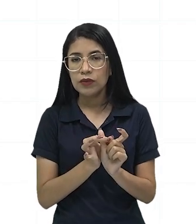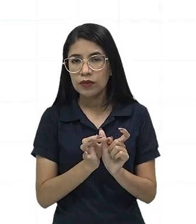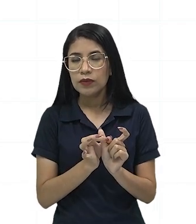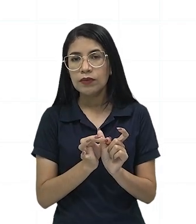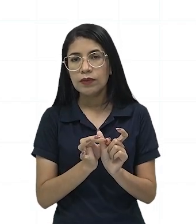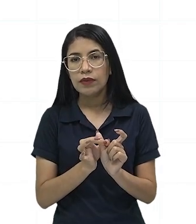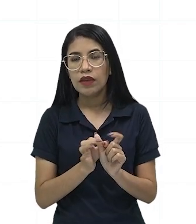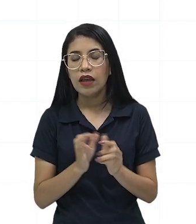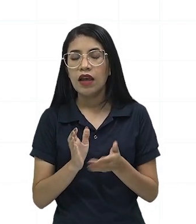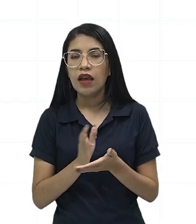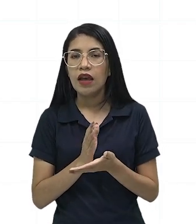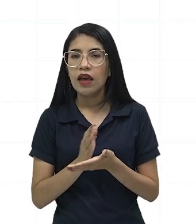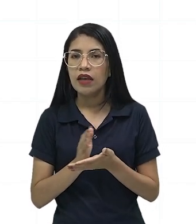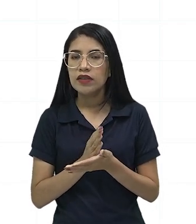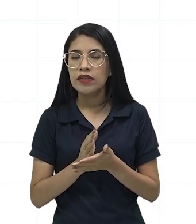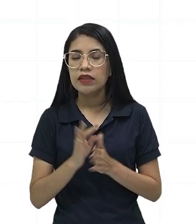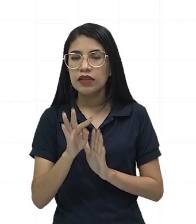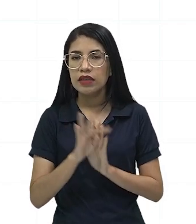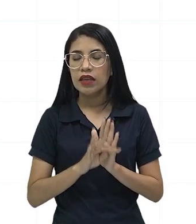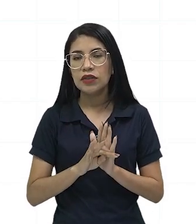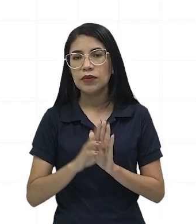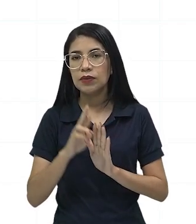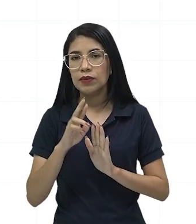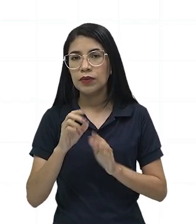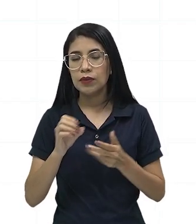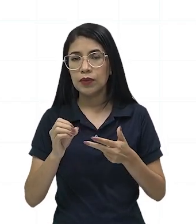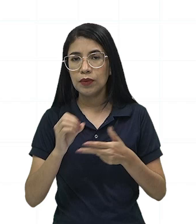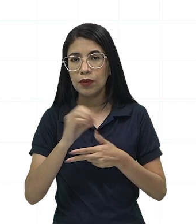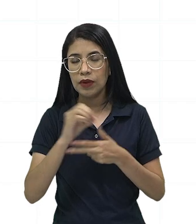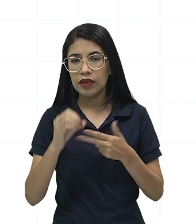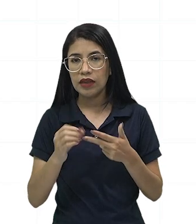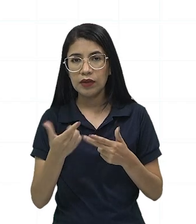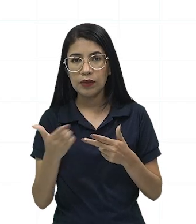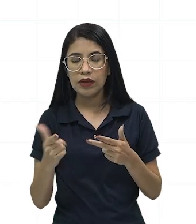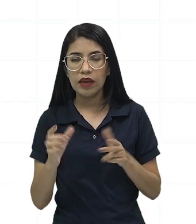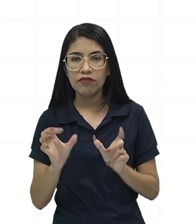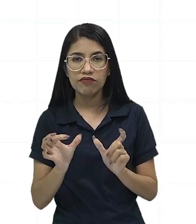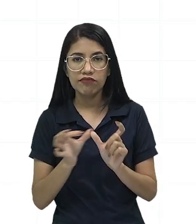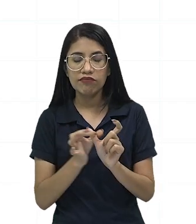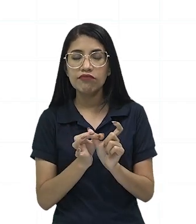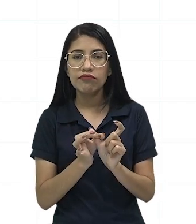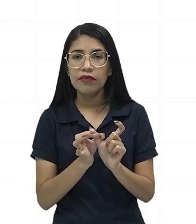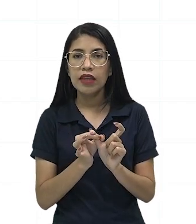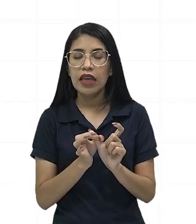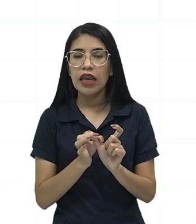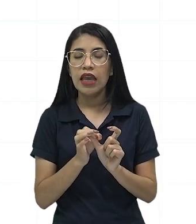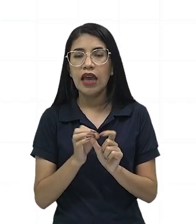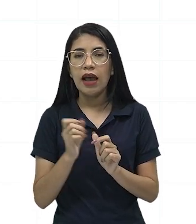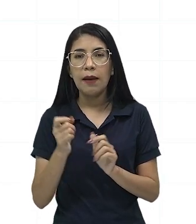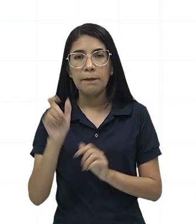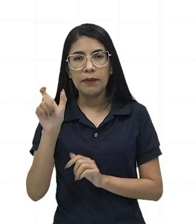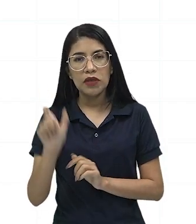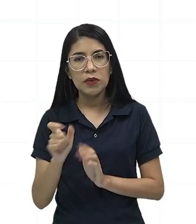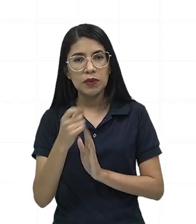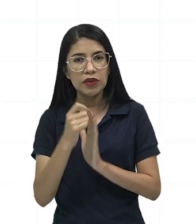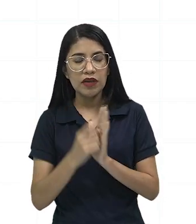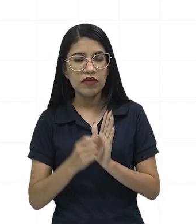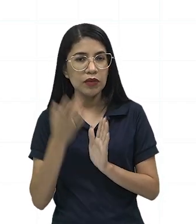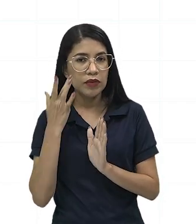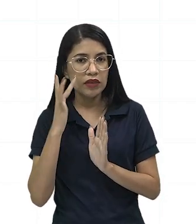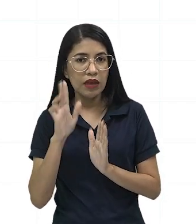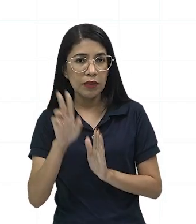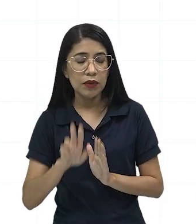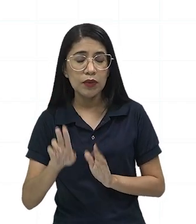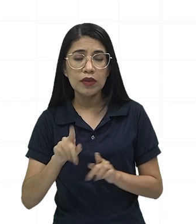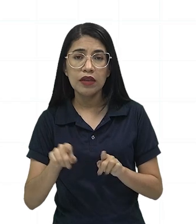Às vezes você tem textos de redação do Enem que não possuem conectivos, provavelmente escritos por pessoas que não os